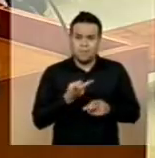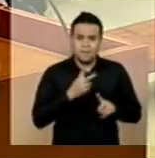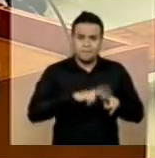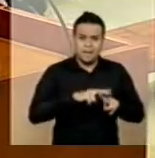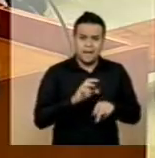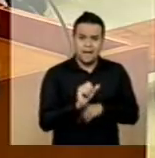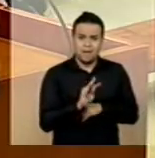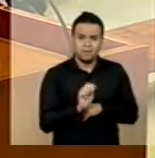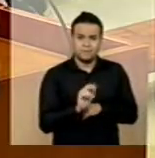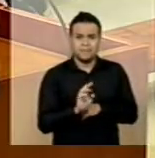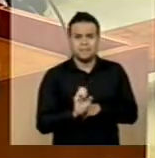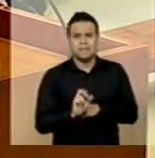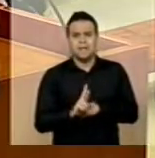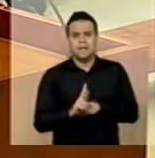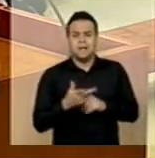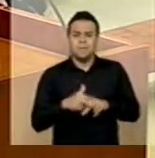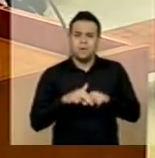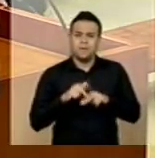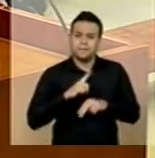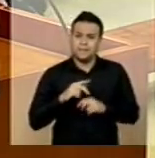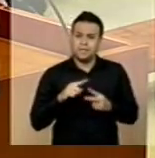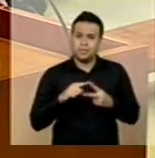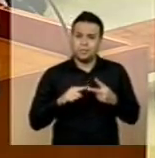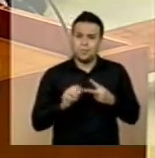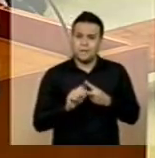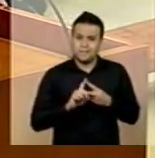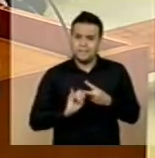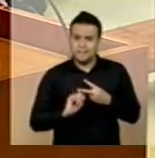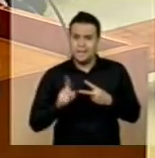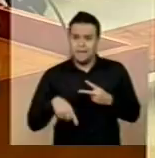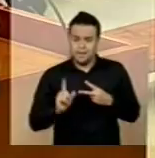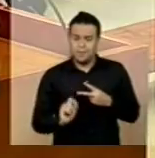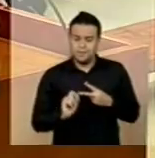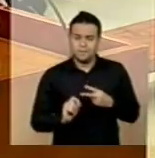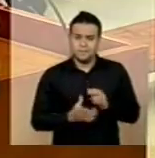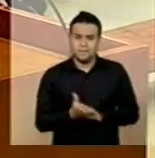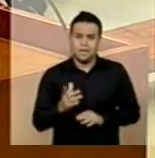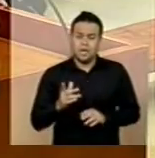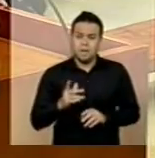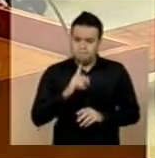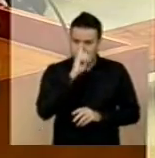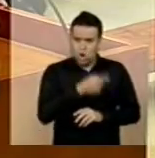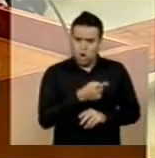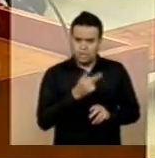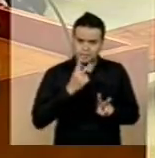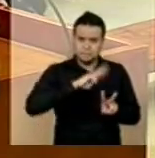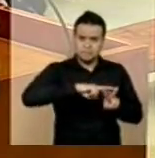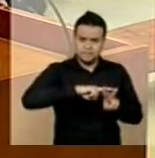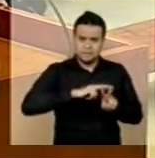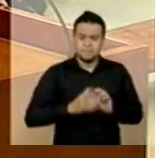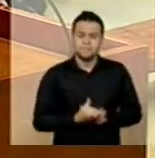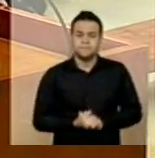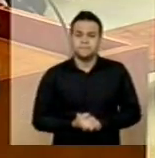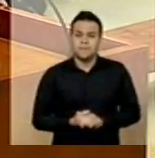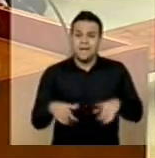cautelares, e aqui, duas das ADIs tratam de decisões que suspenderam ou revogam ordem de prisão. O que animou